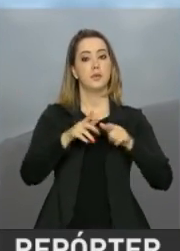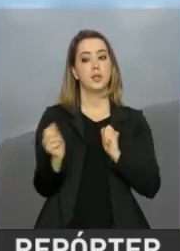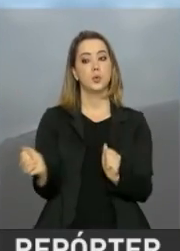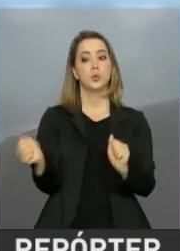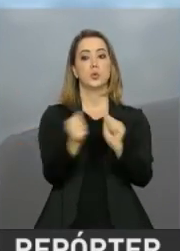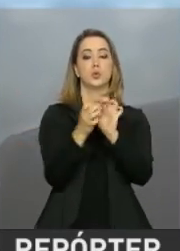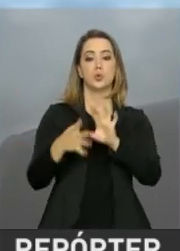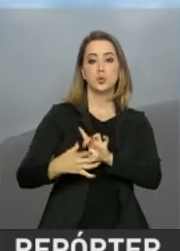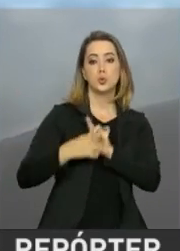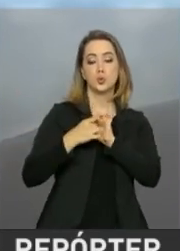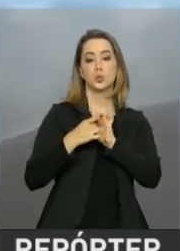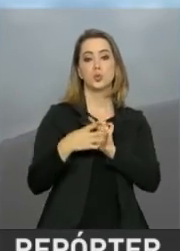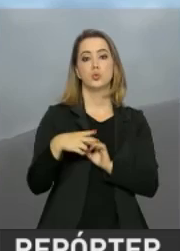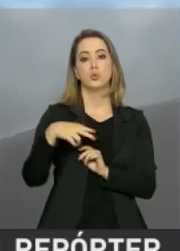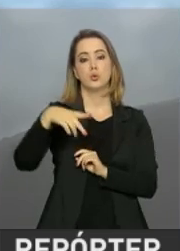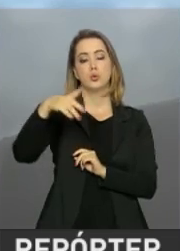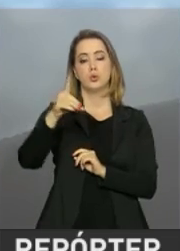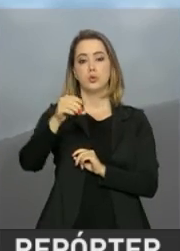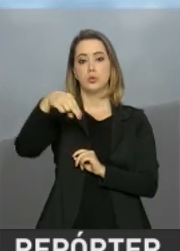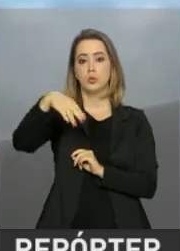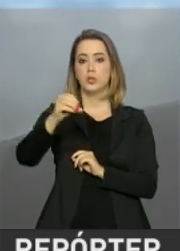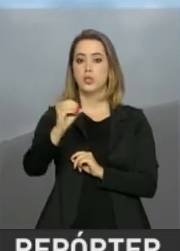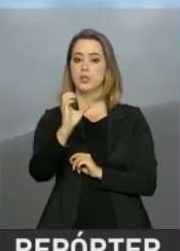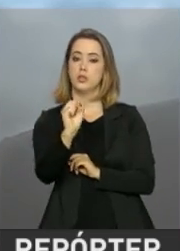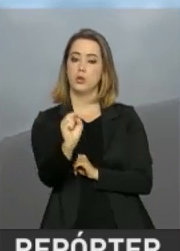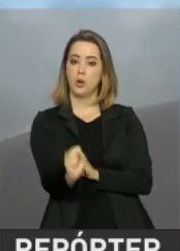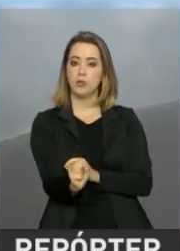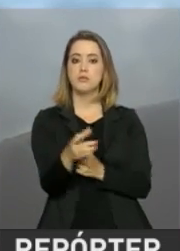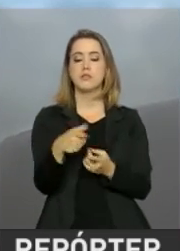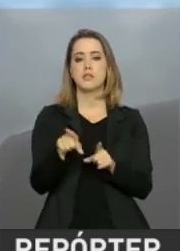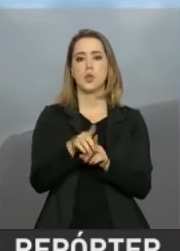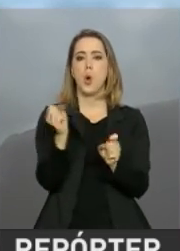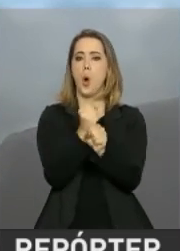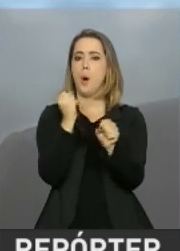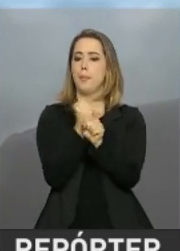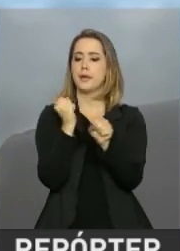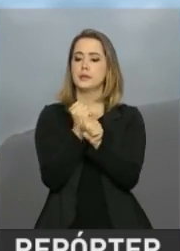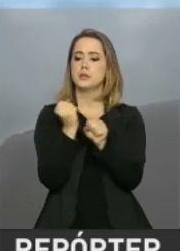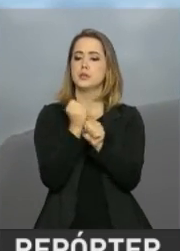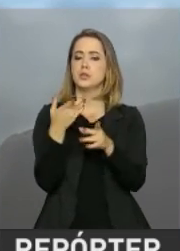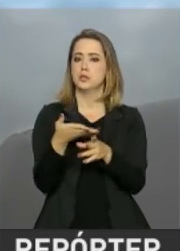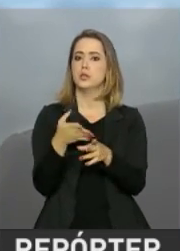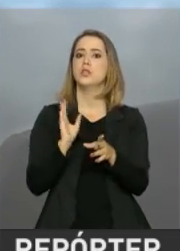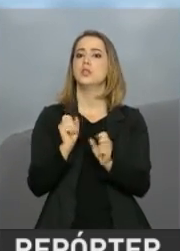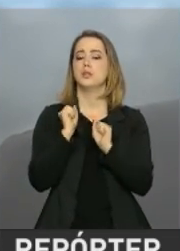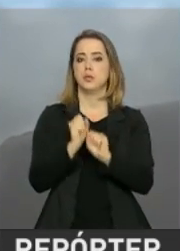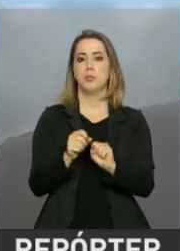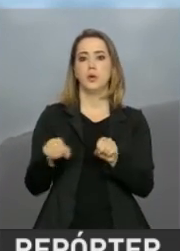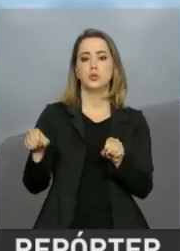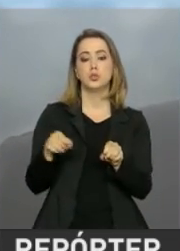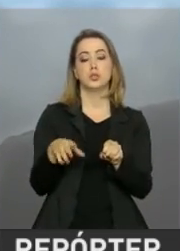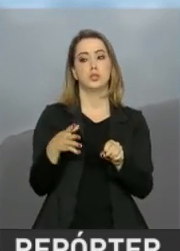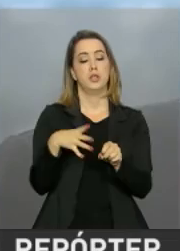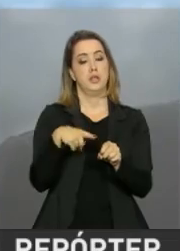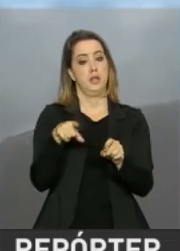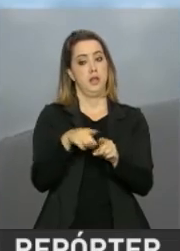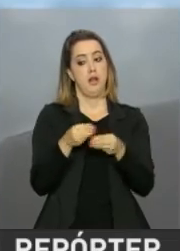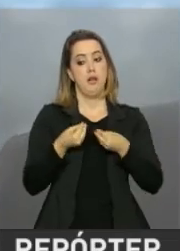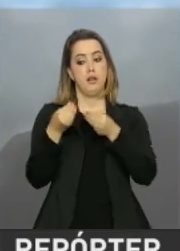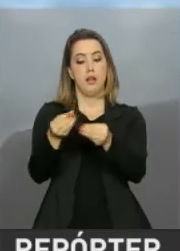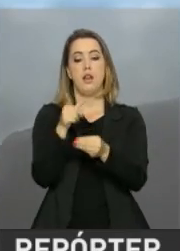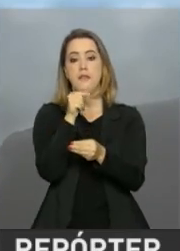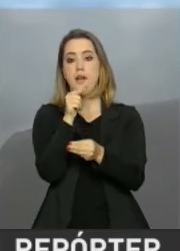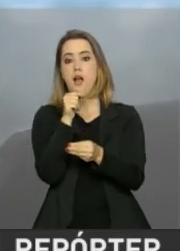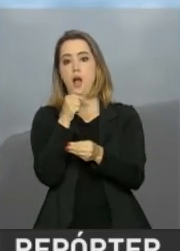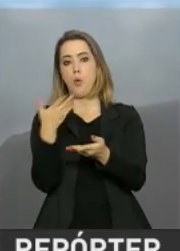com o dnocs e com os estados a obras que são adutora de engate rápido que levam água de